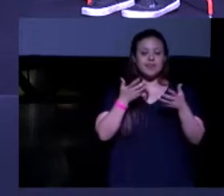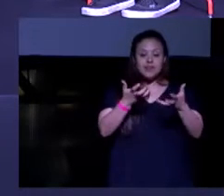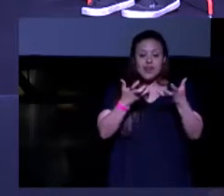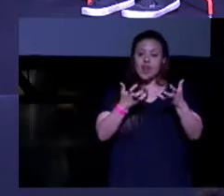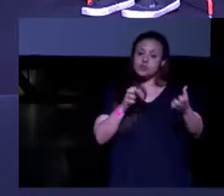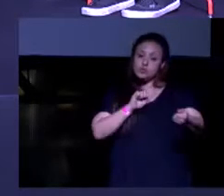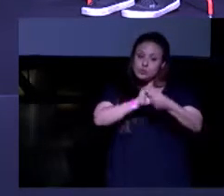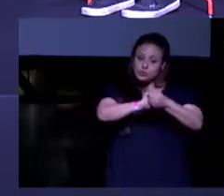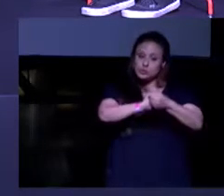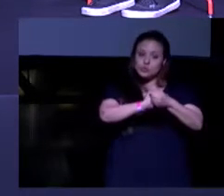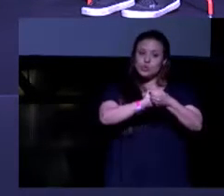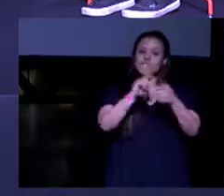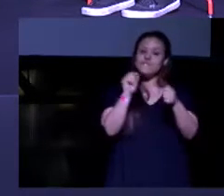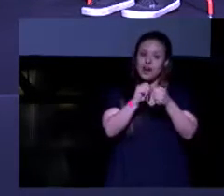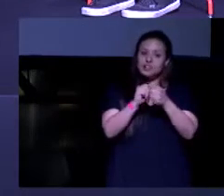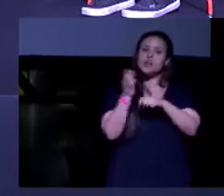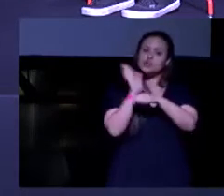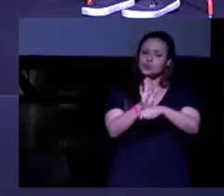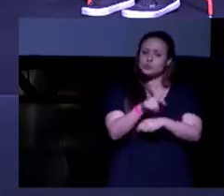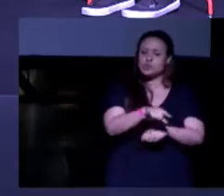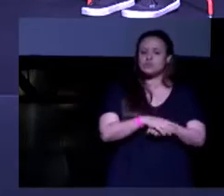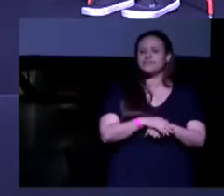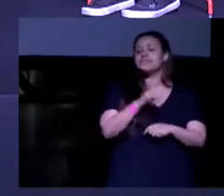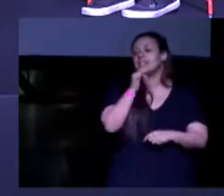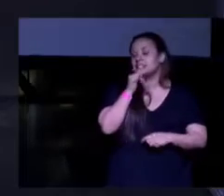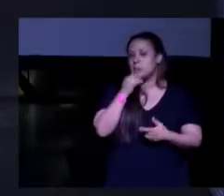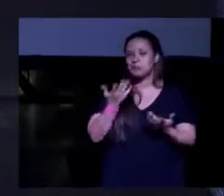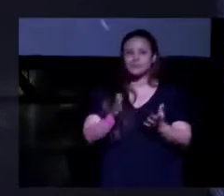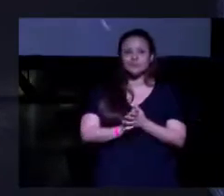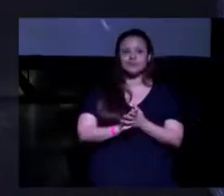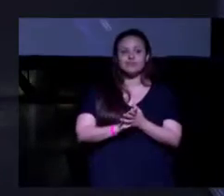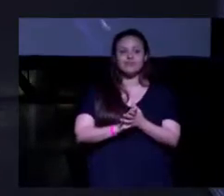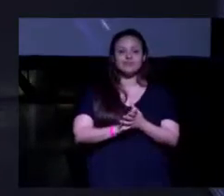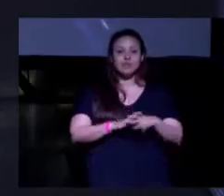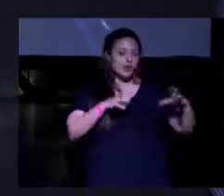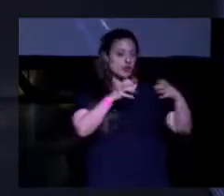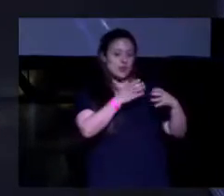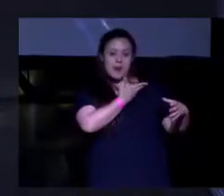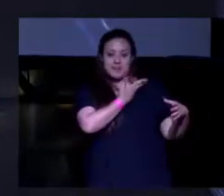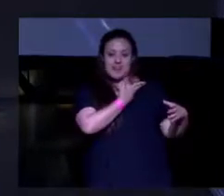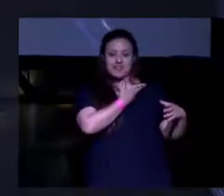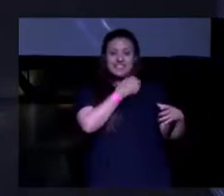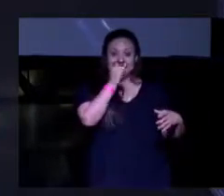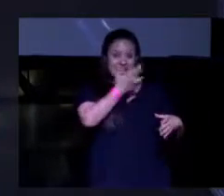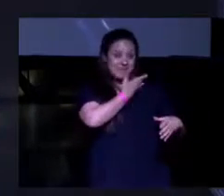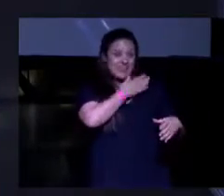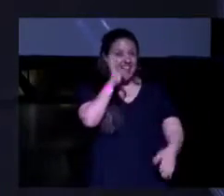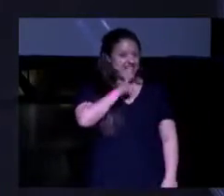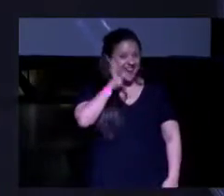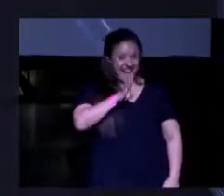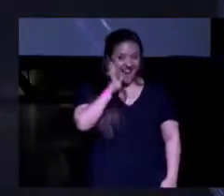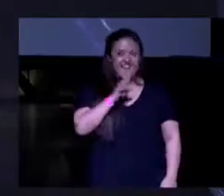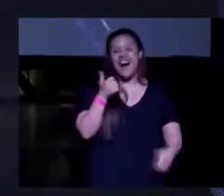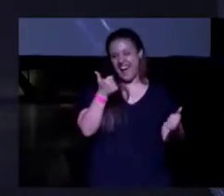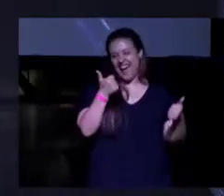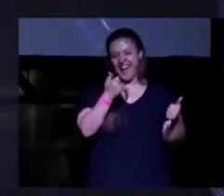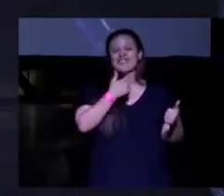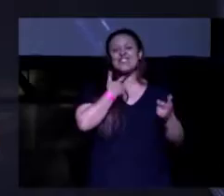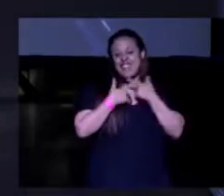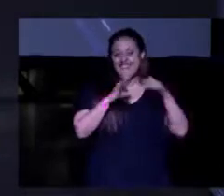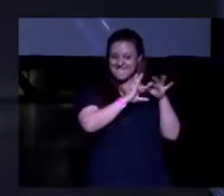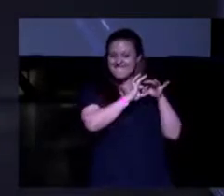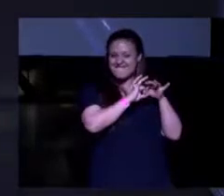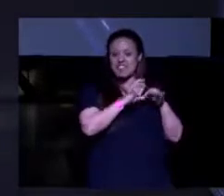grupo de amigos, na verdade. Você está engajado nesse grupo de amigos se for um grupo de amigos legal. Se for uma galera que começa a ficar chato, começa a mandar bom dia no